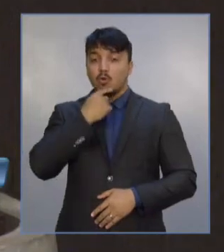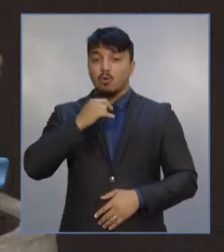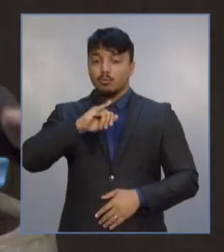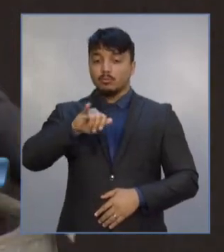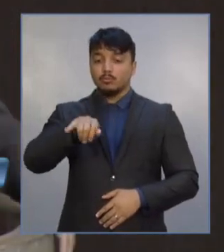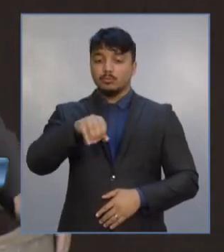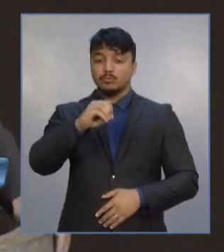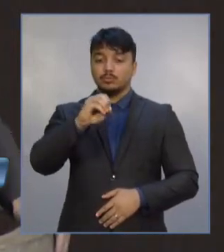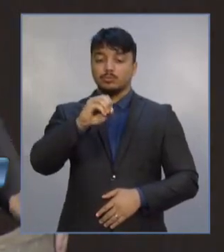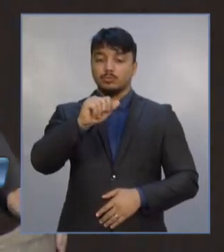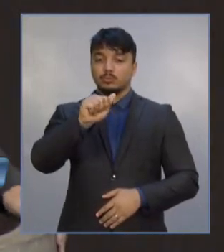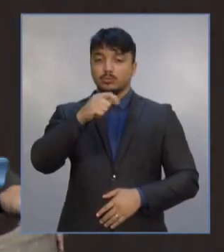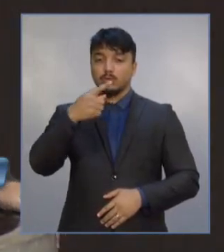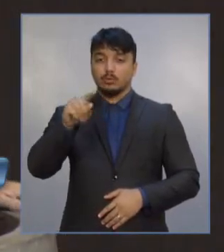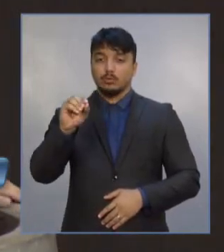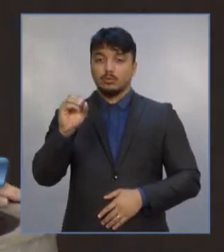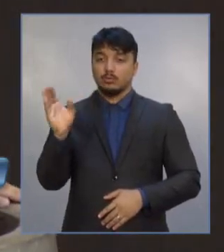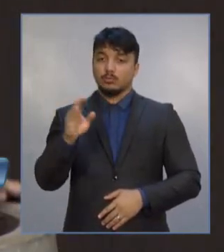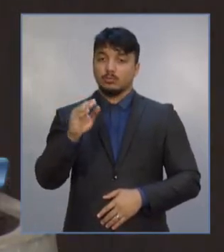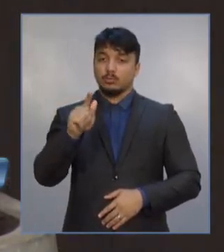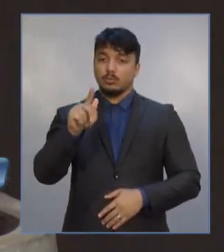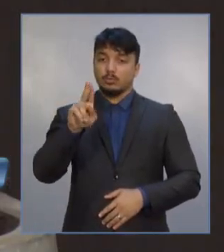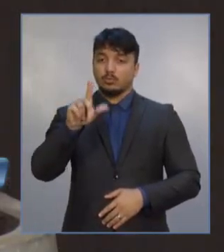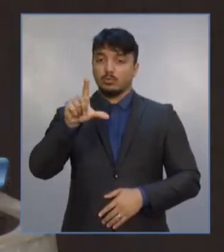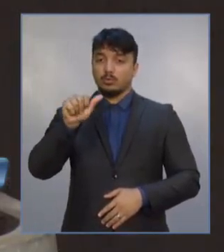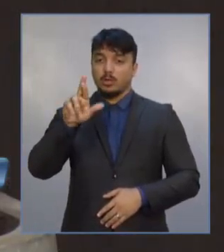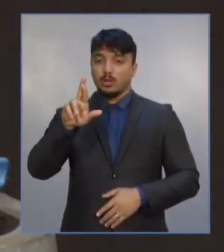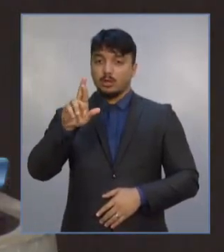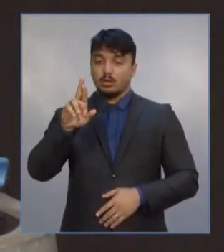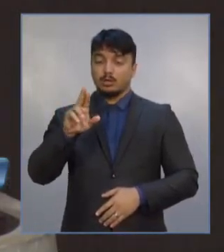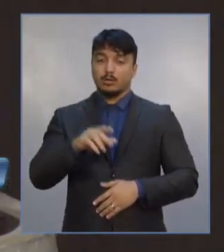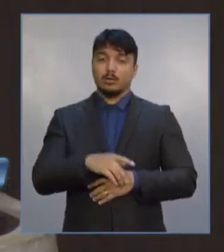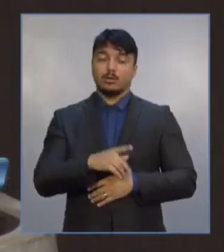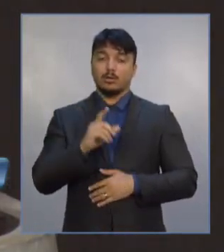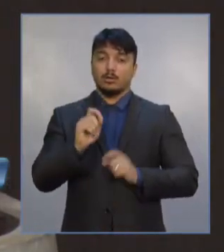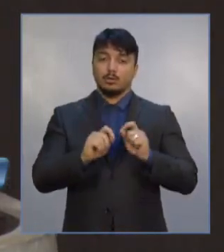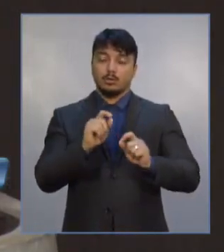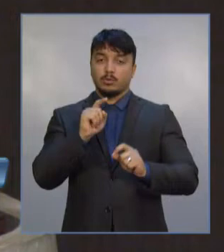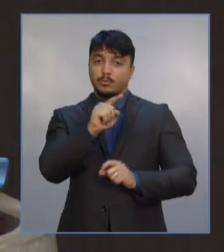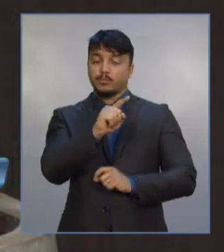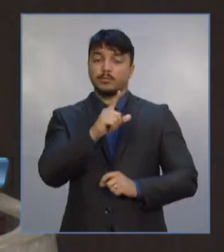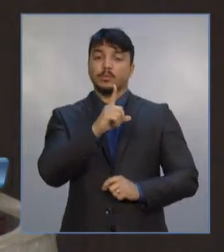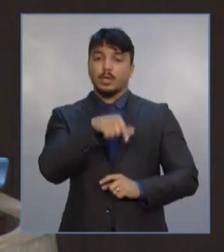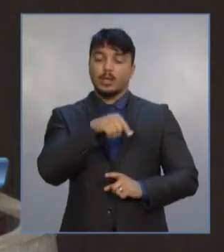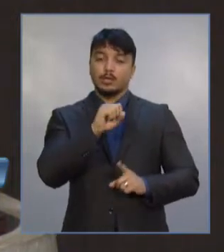muito longe de ser socialista. Ele próprio, um grande proprietário de terras.